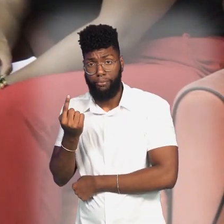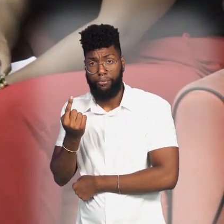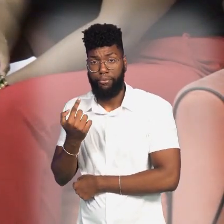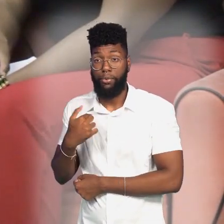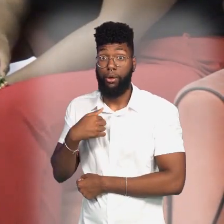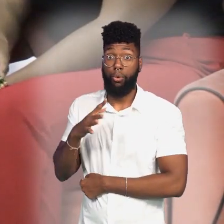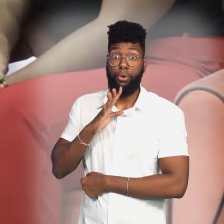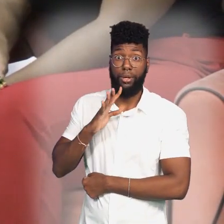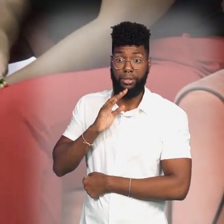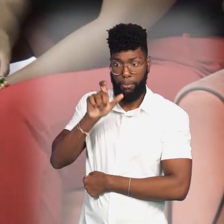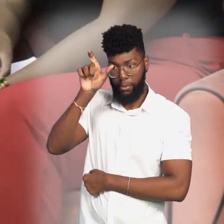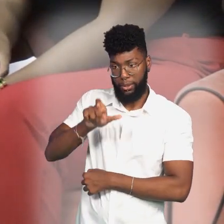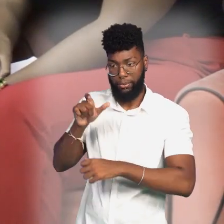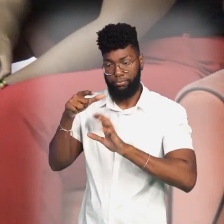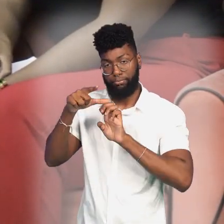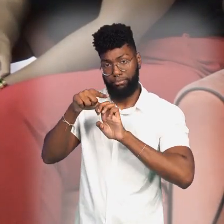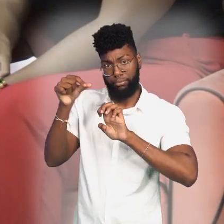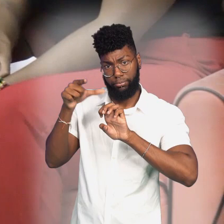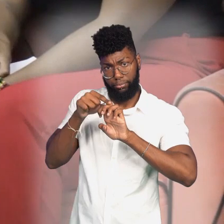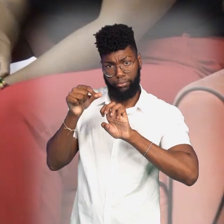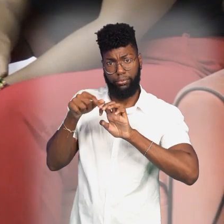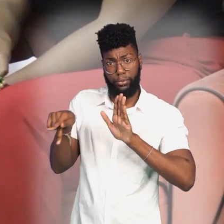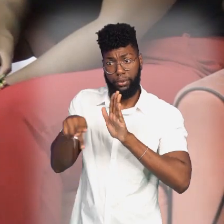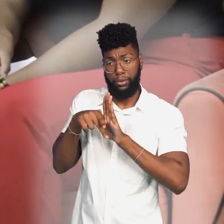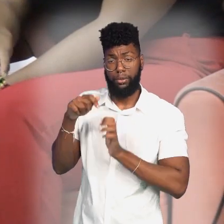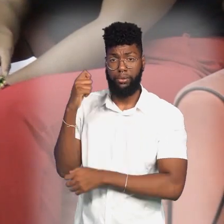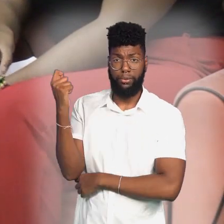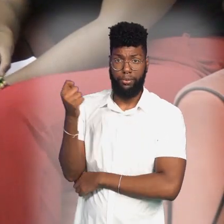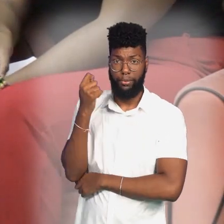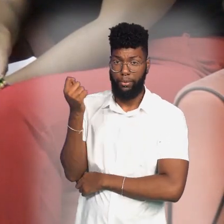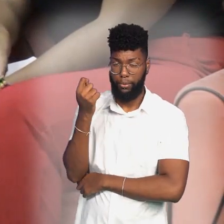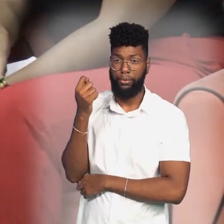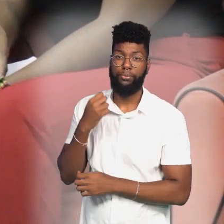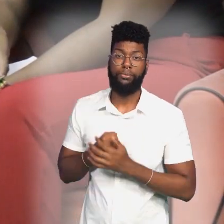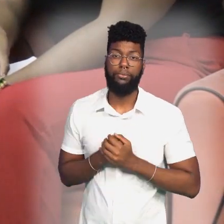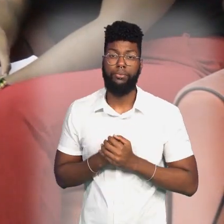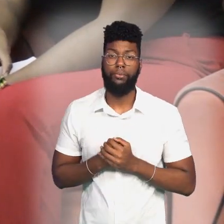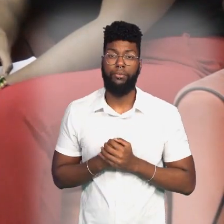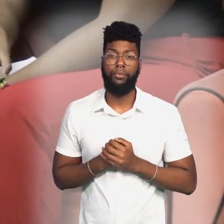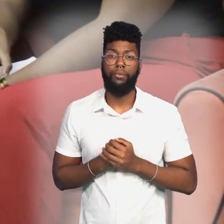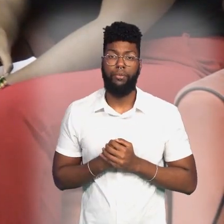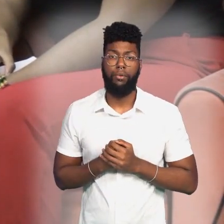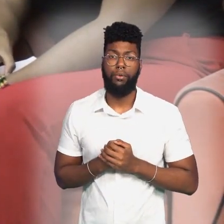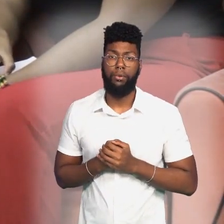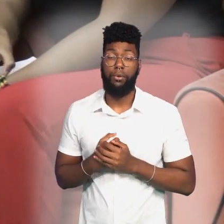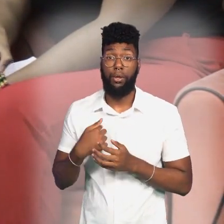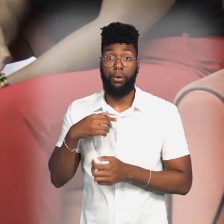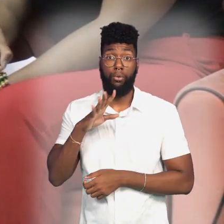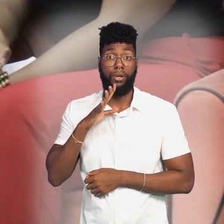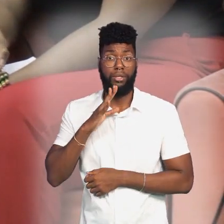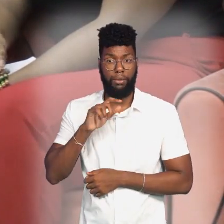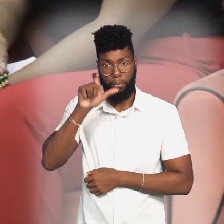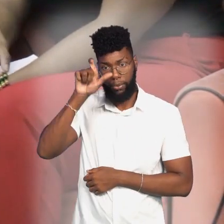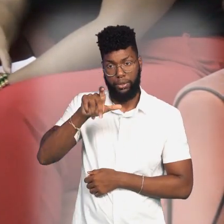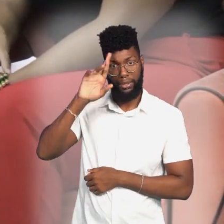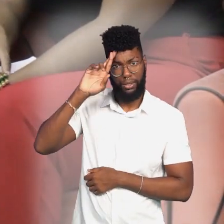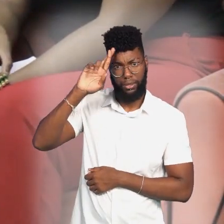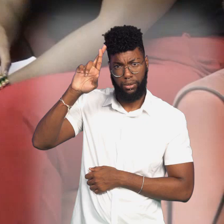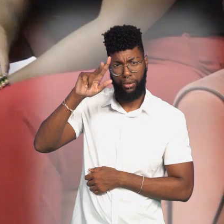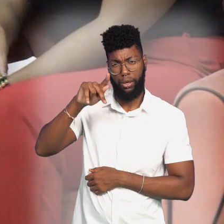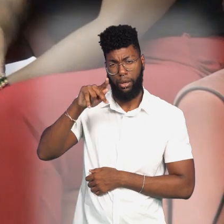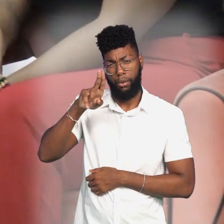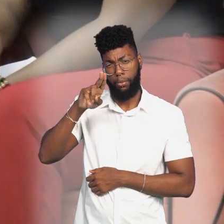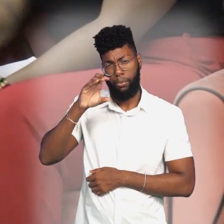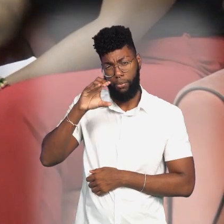esse empresário gaúcho que na verdade conheci o diretor da Clube de São Paulo. Tinha